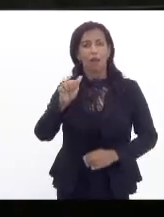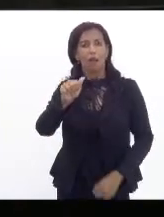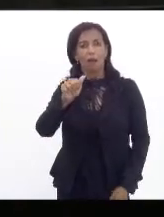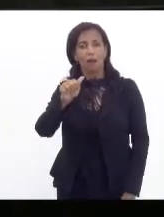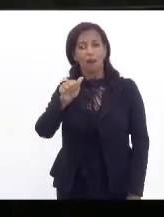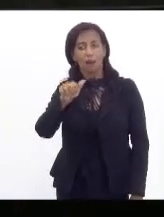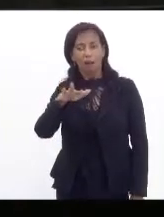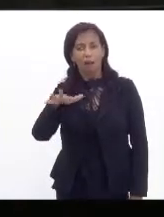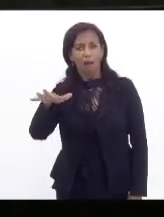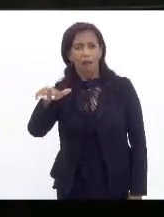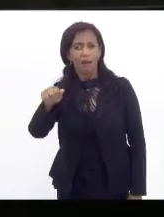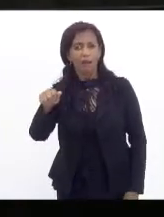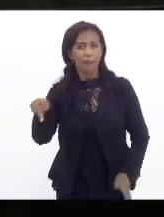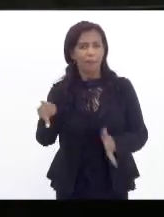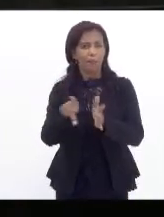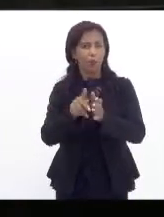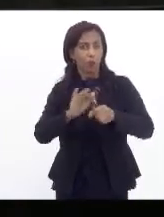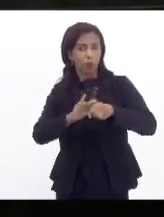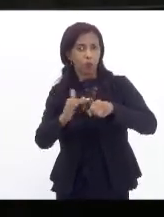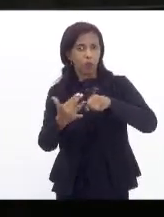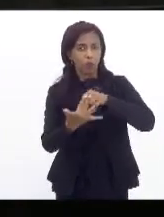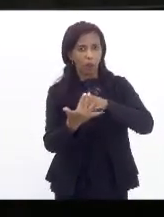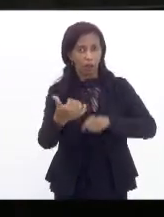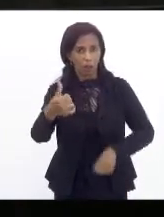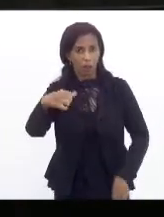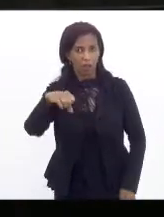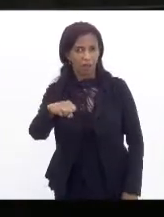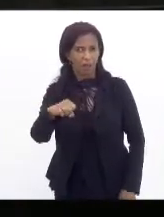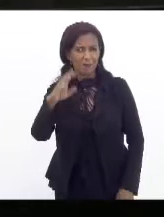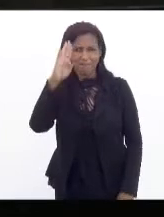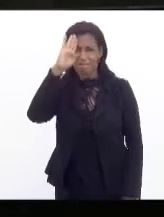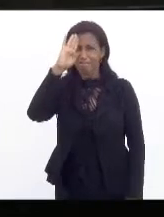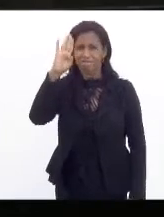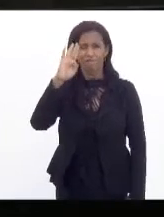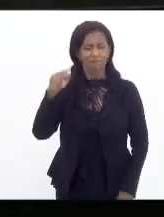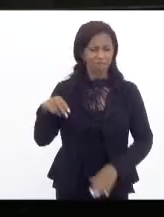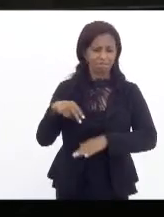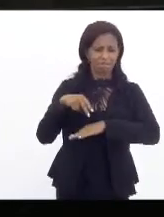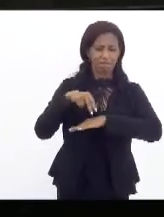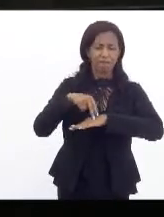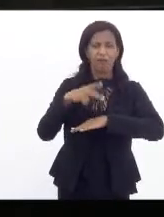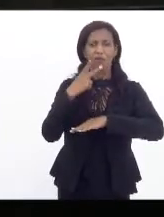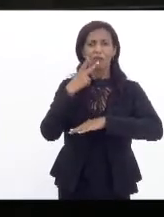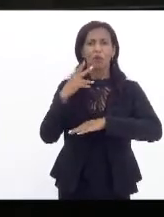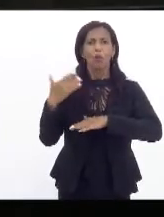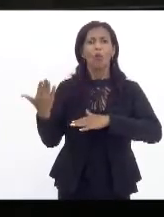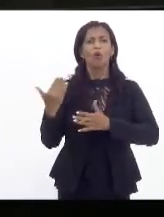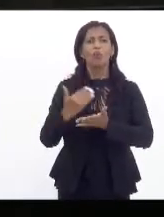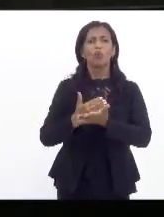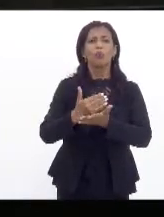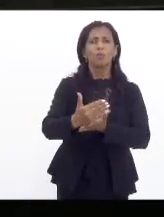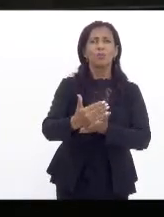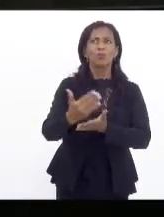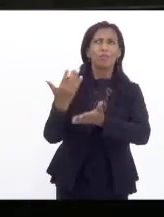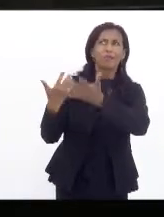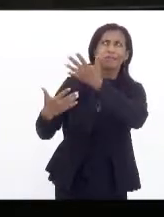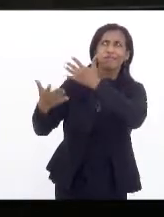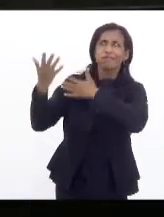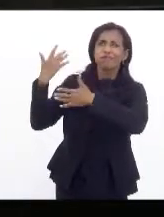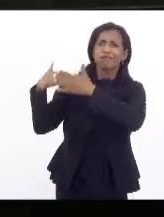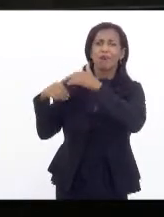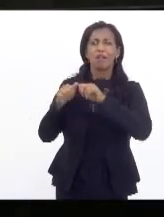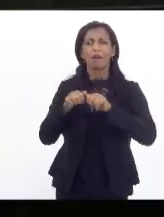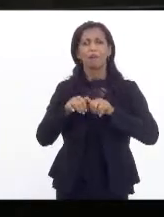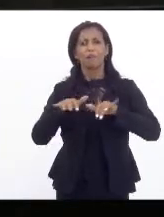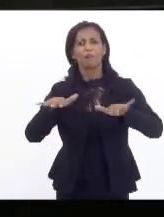Covid é essencial. Vossa Excelência falou aqui de quando começou essa